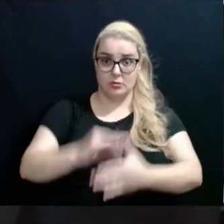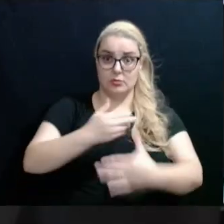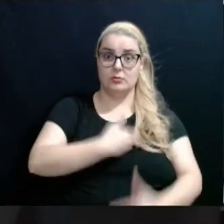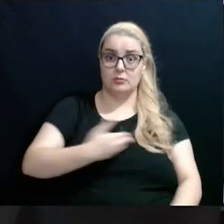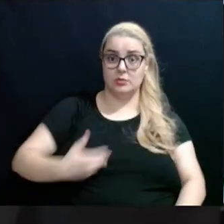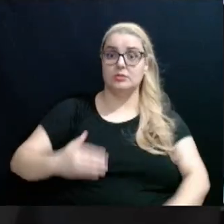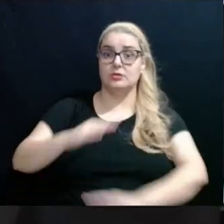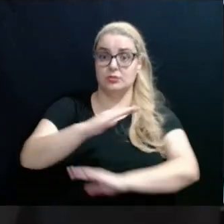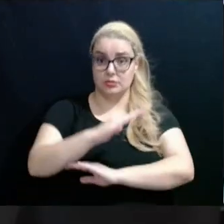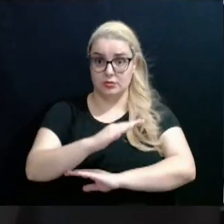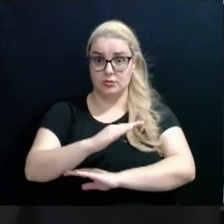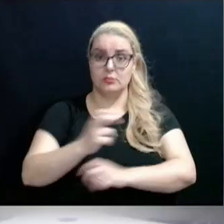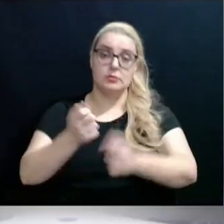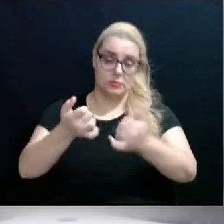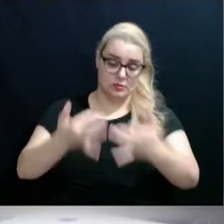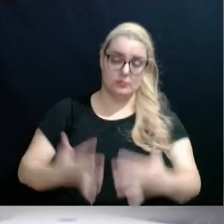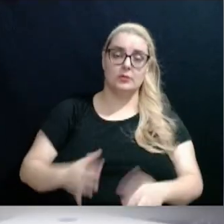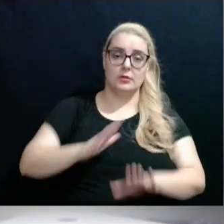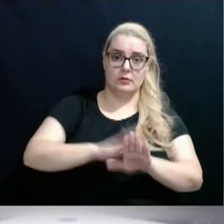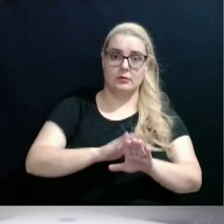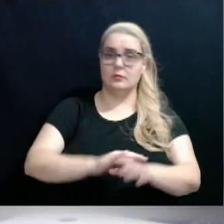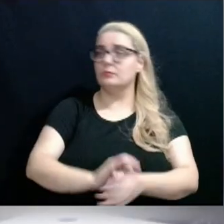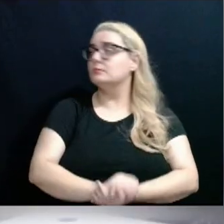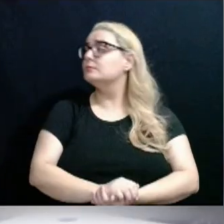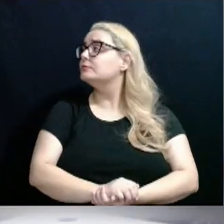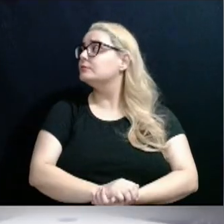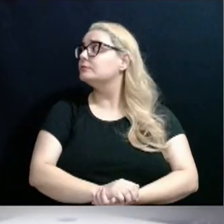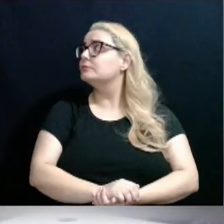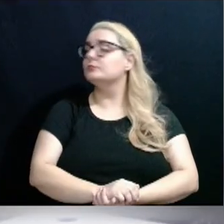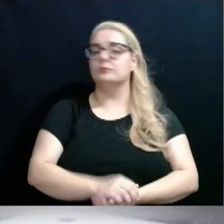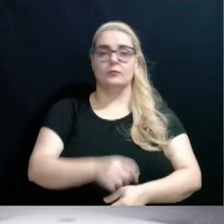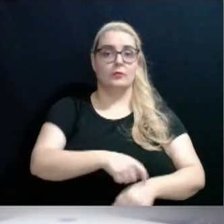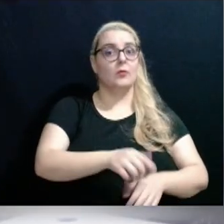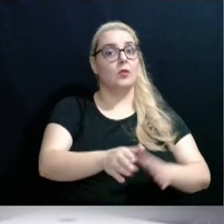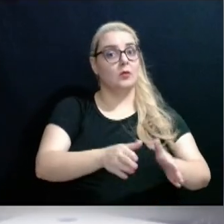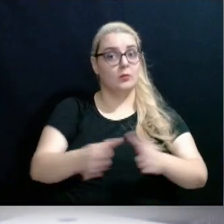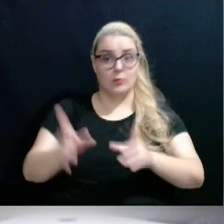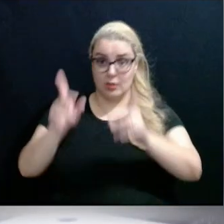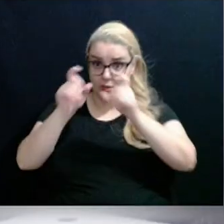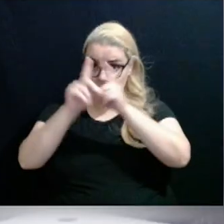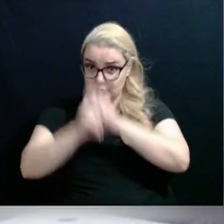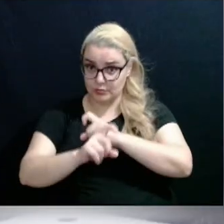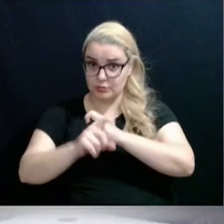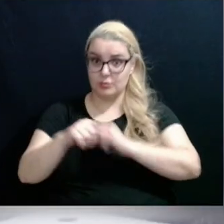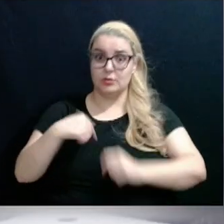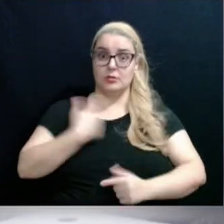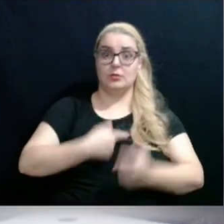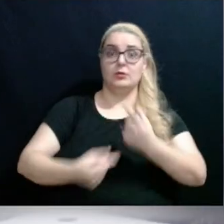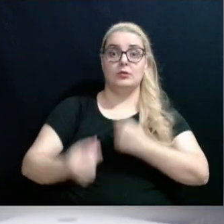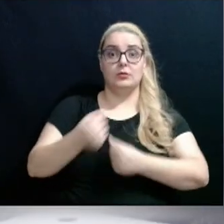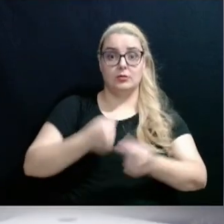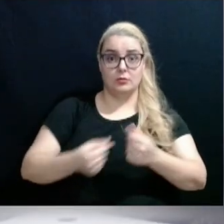Câmara justifica a medida. Passamos aí por momentos difíceis da nossa economia, então